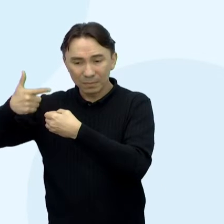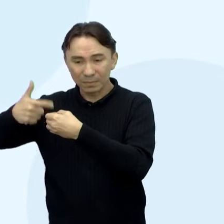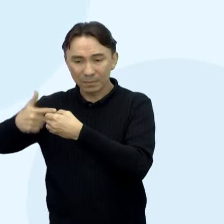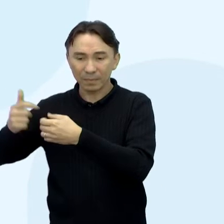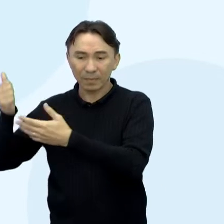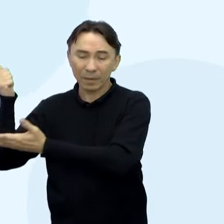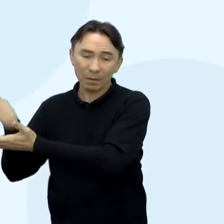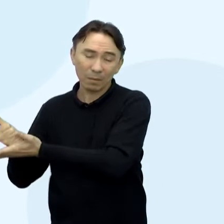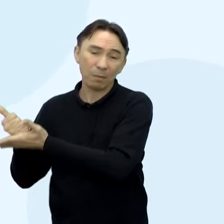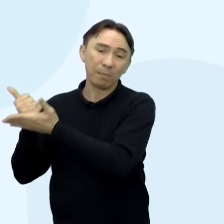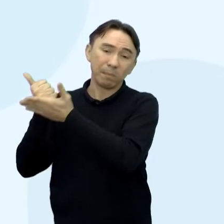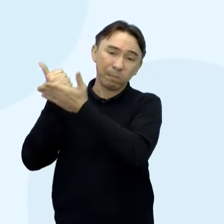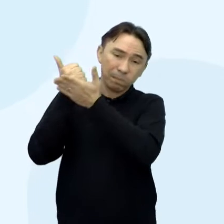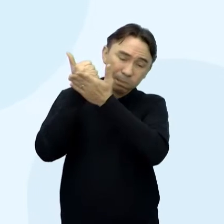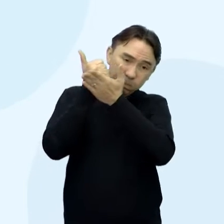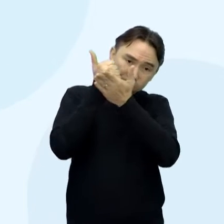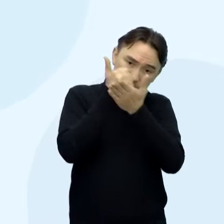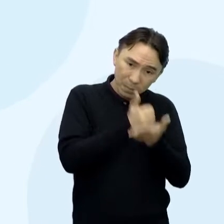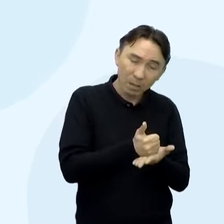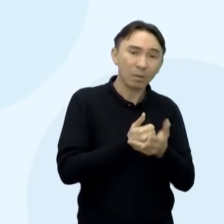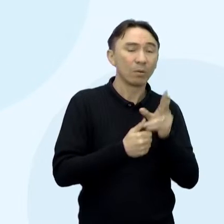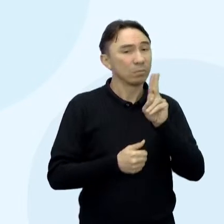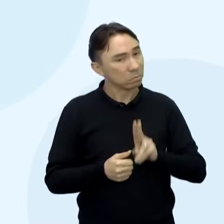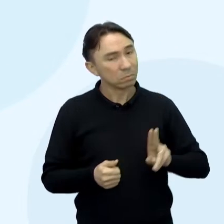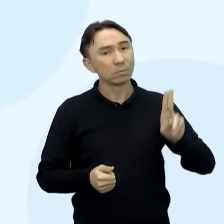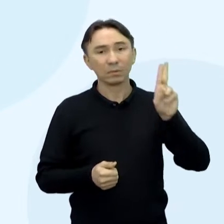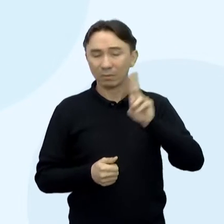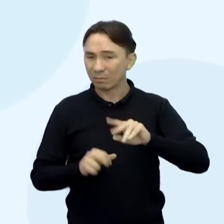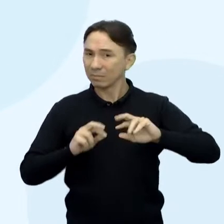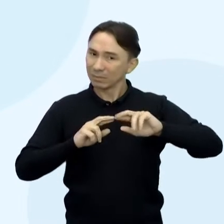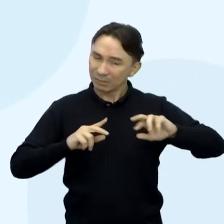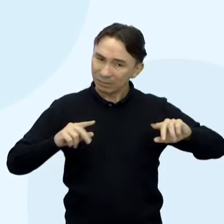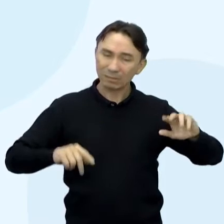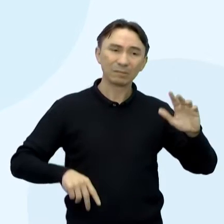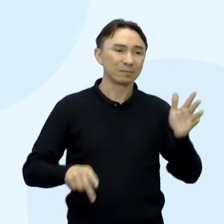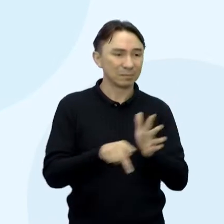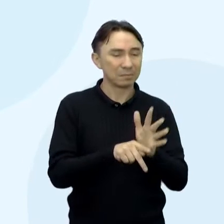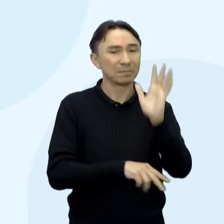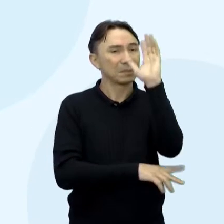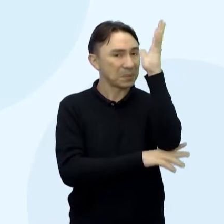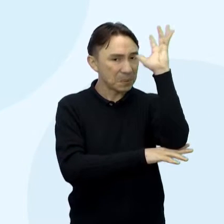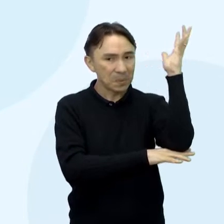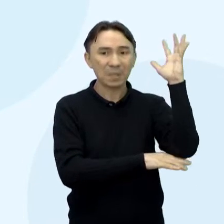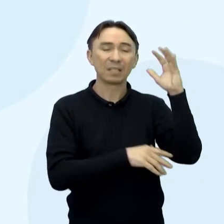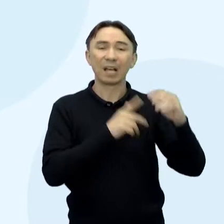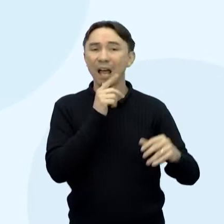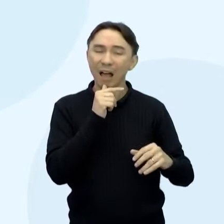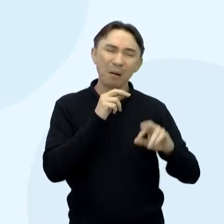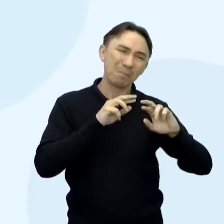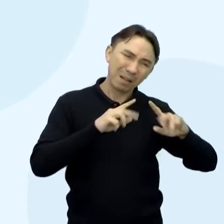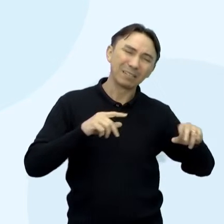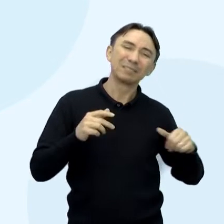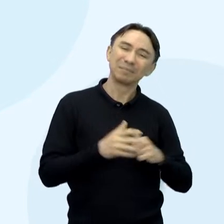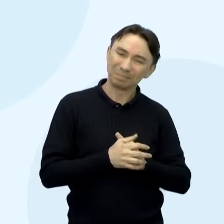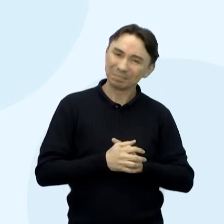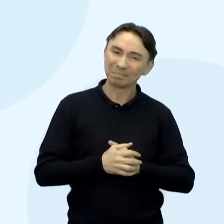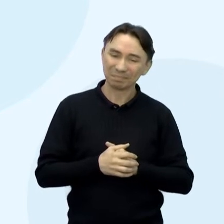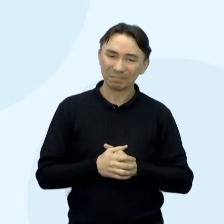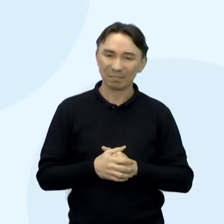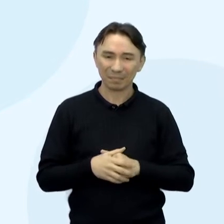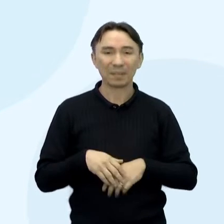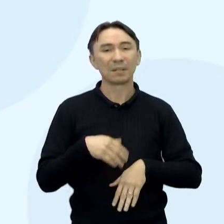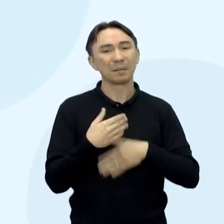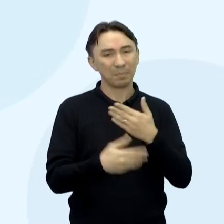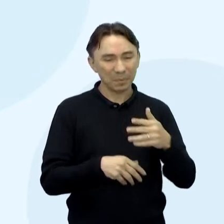indústria, consome ali recursos naturais, tá? Depois da fabricação, esse produto aí é embalado